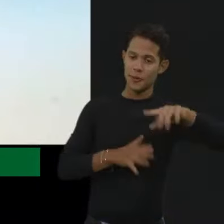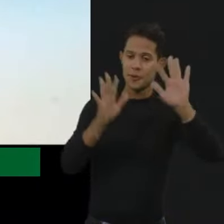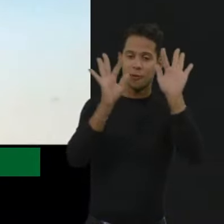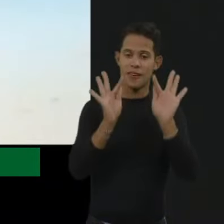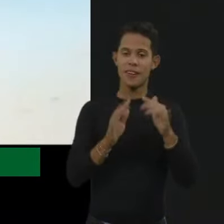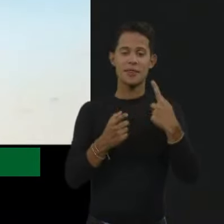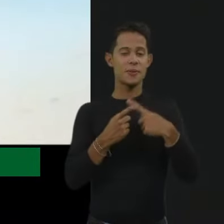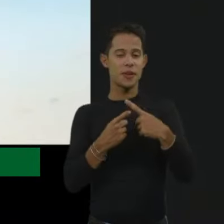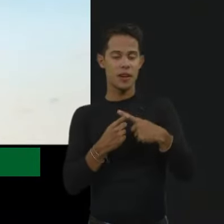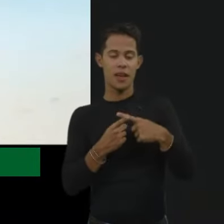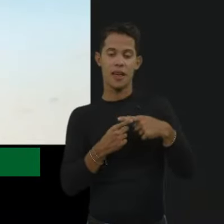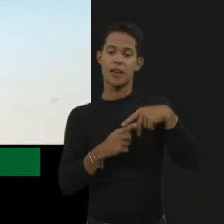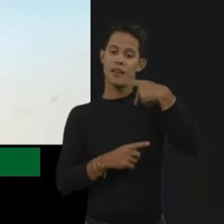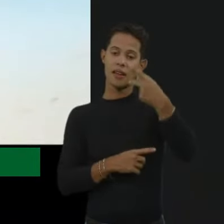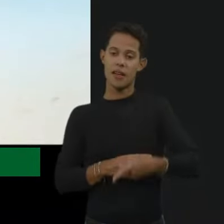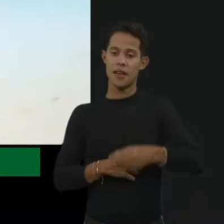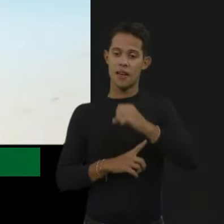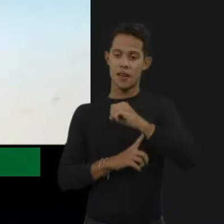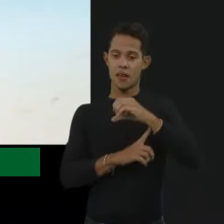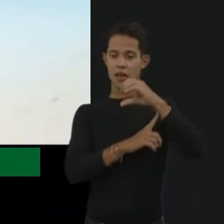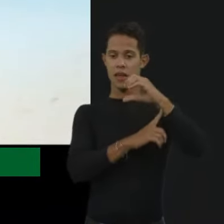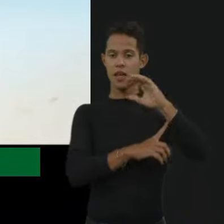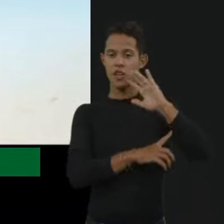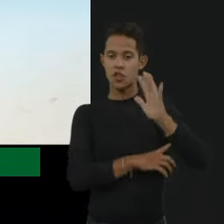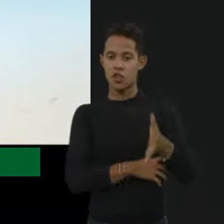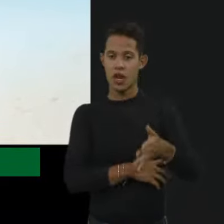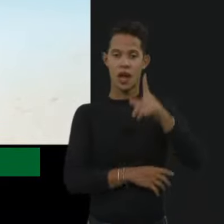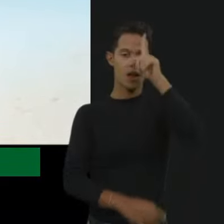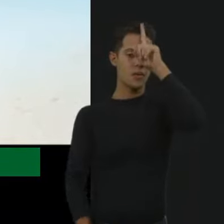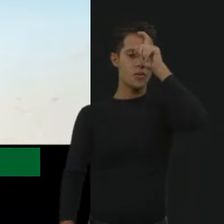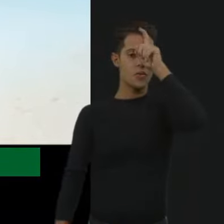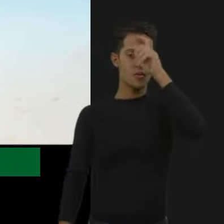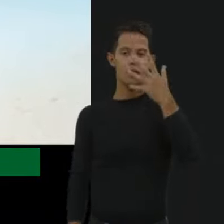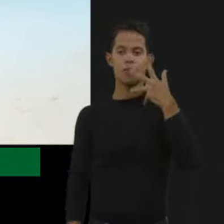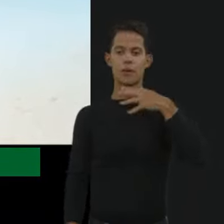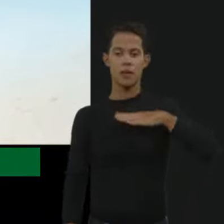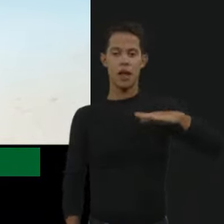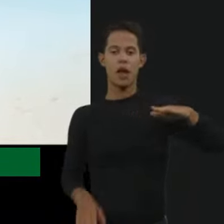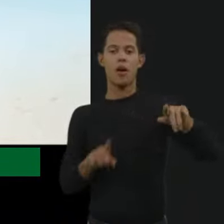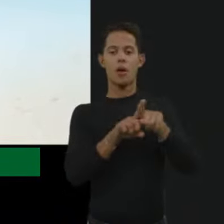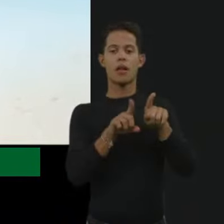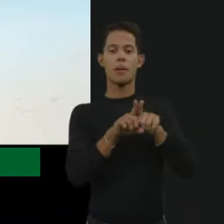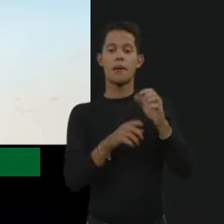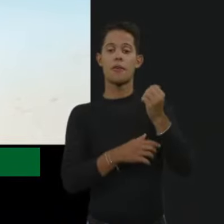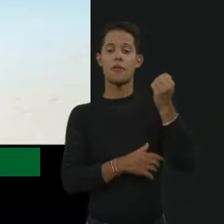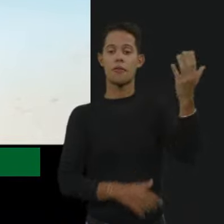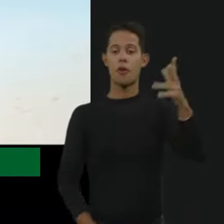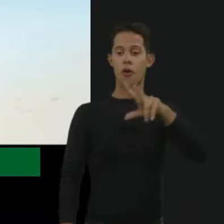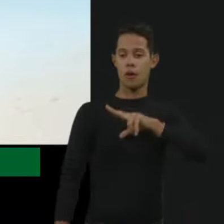estamos no hospital infantil e fora dele, privado, com